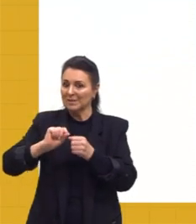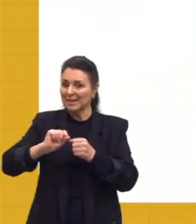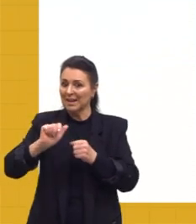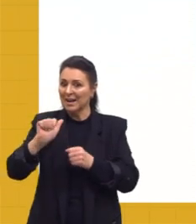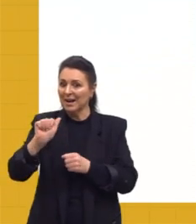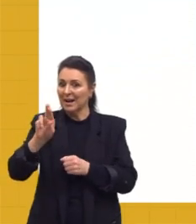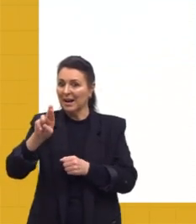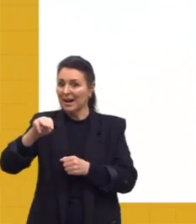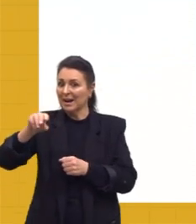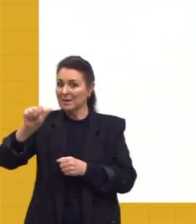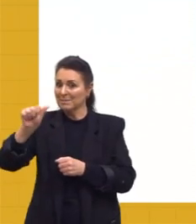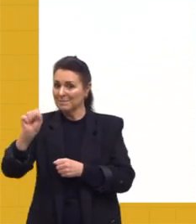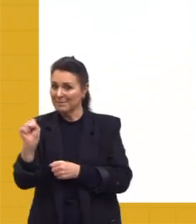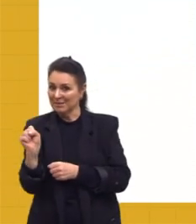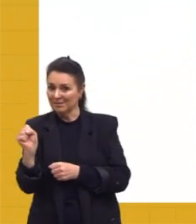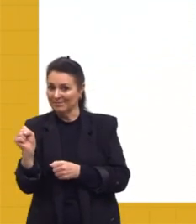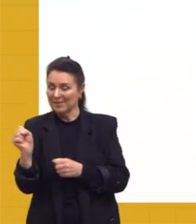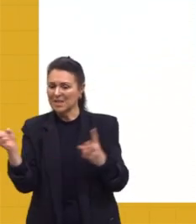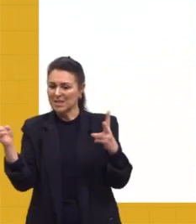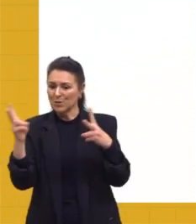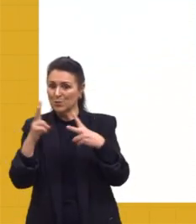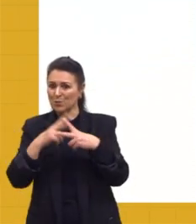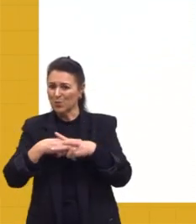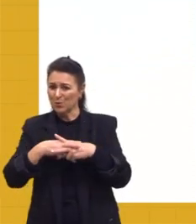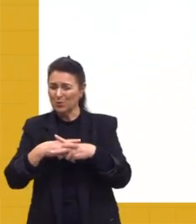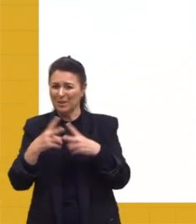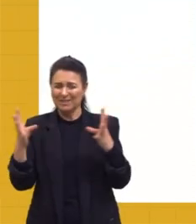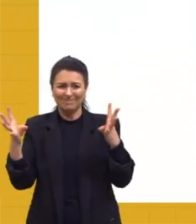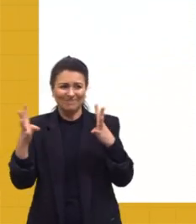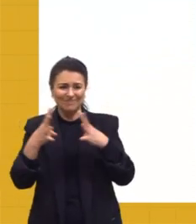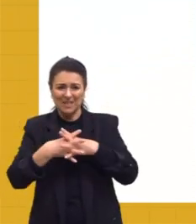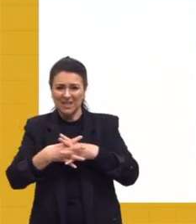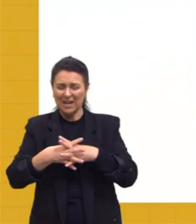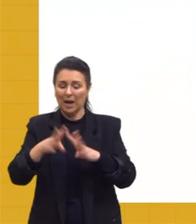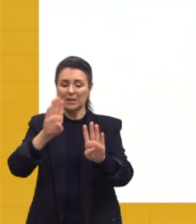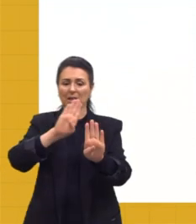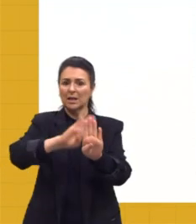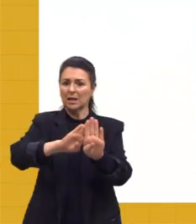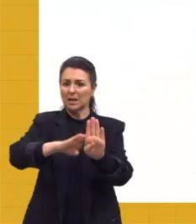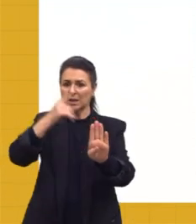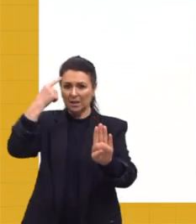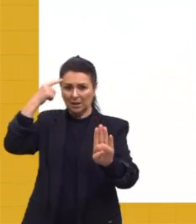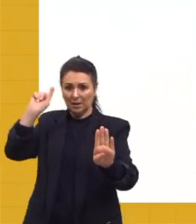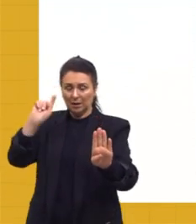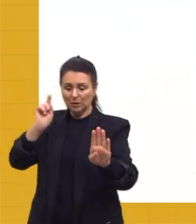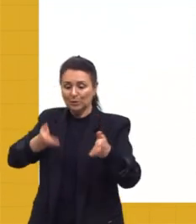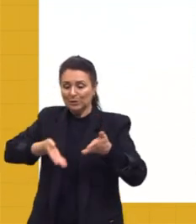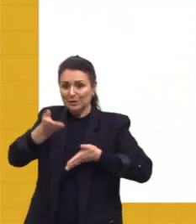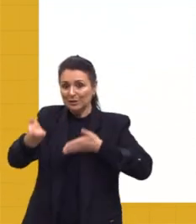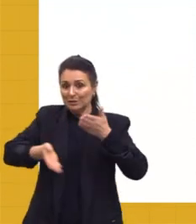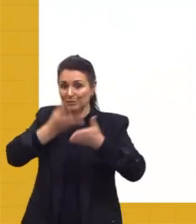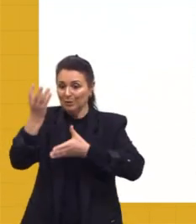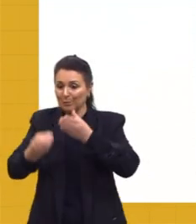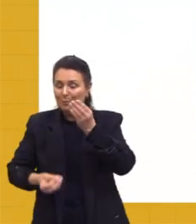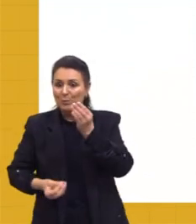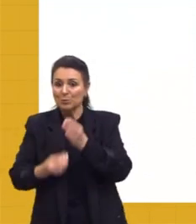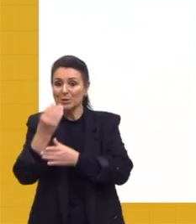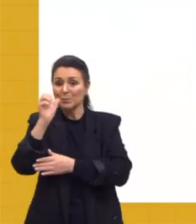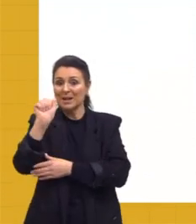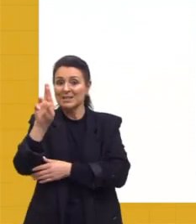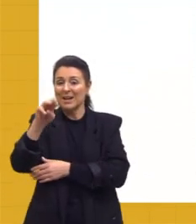tá gurizada foi esse confronto ideológico aí que incentivou o desenvolvimento dessas armas tá